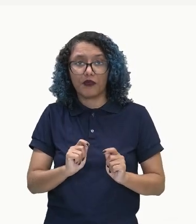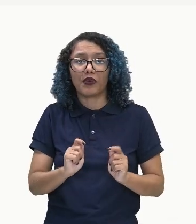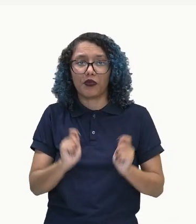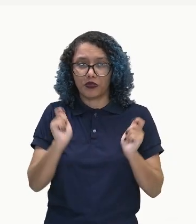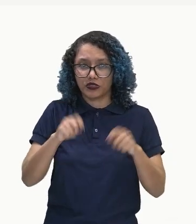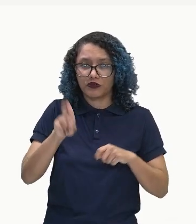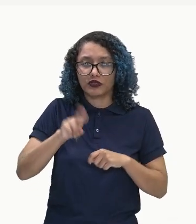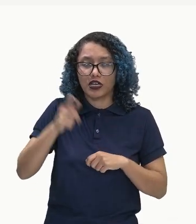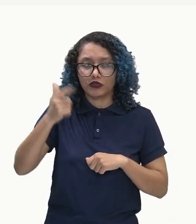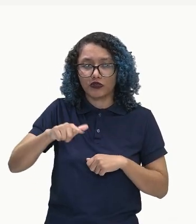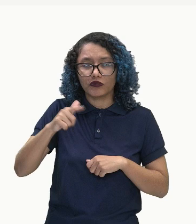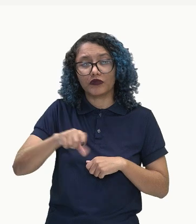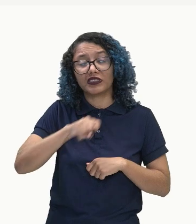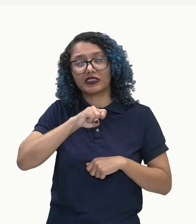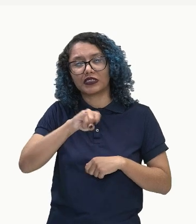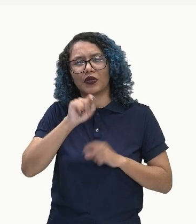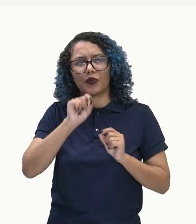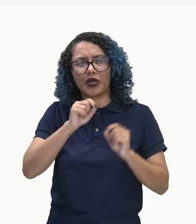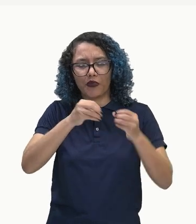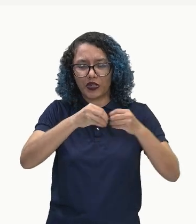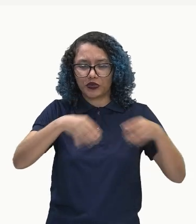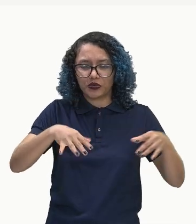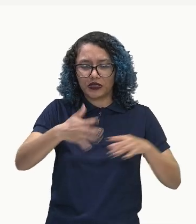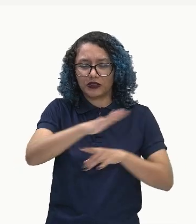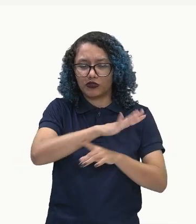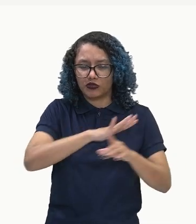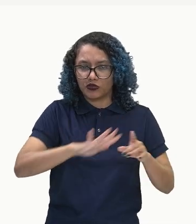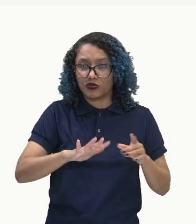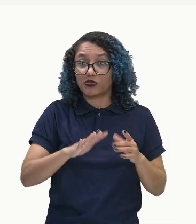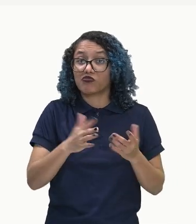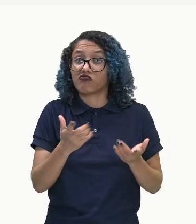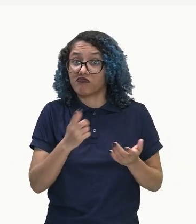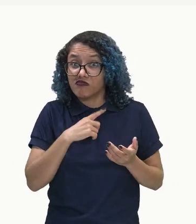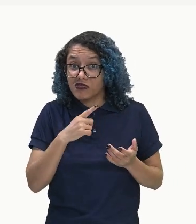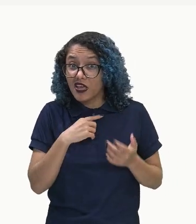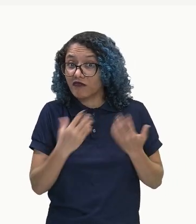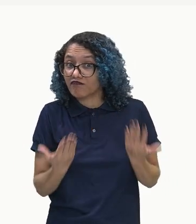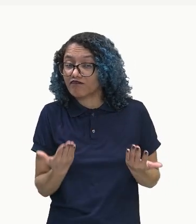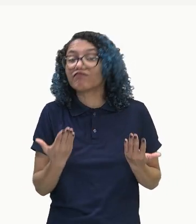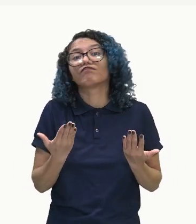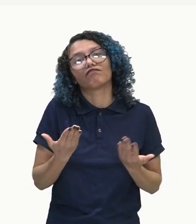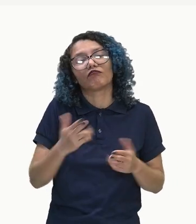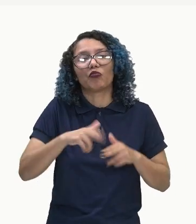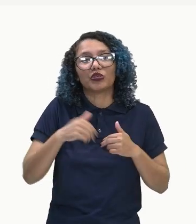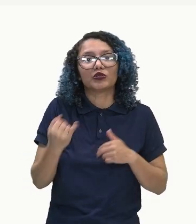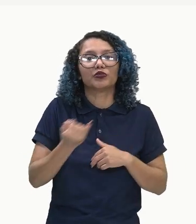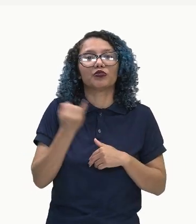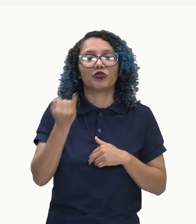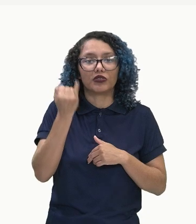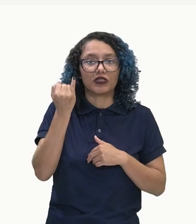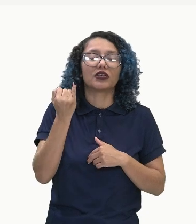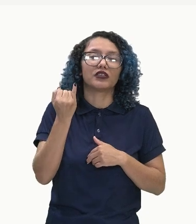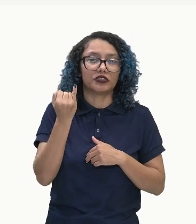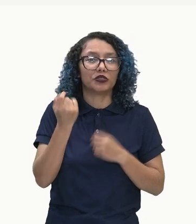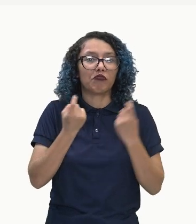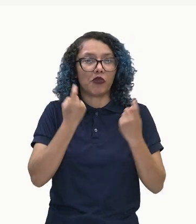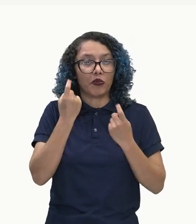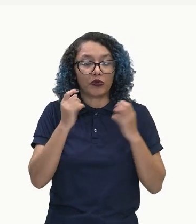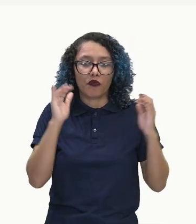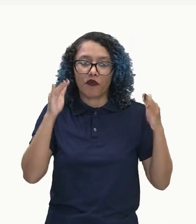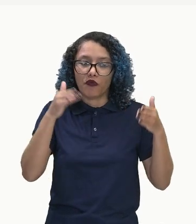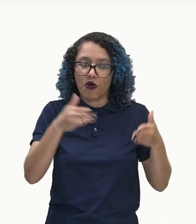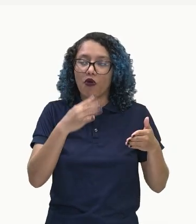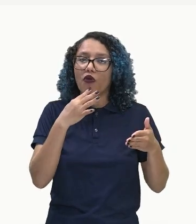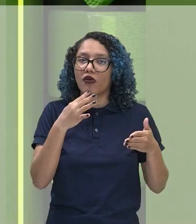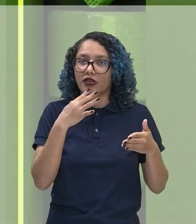renovável, se ela não vai causar aí danos ao meio ambiente, né? Então, por isso que é importante a gente se preocupar em conhecer um